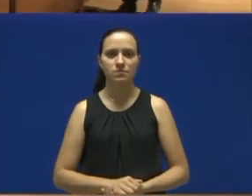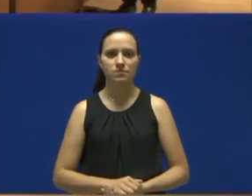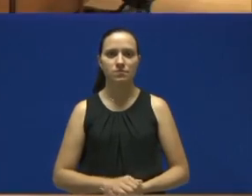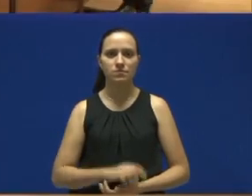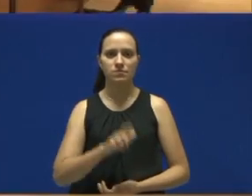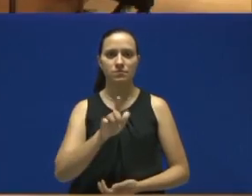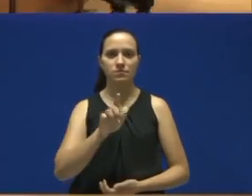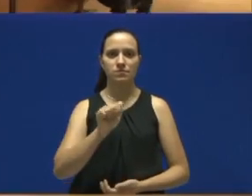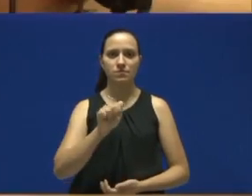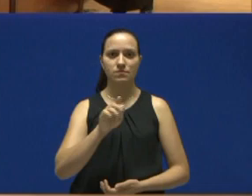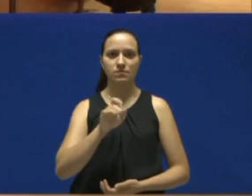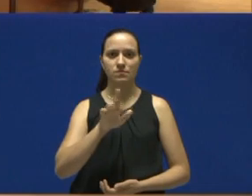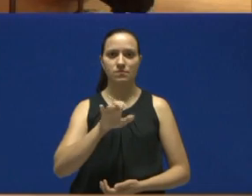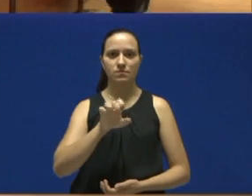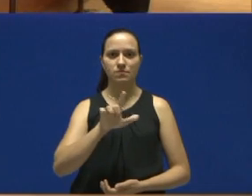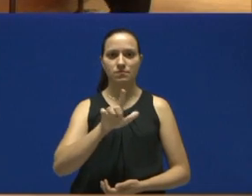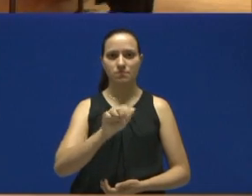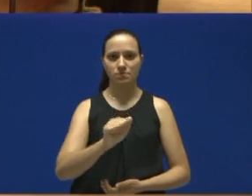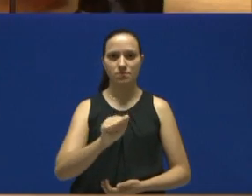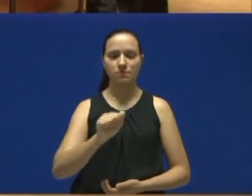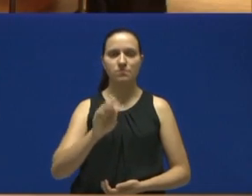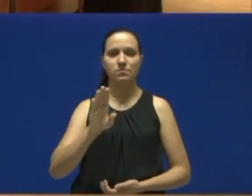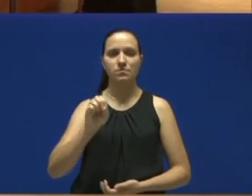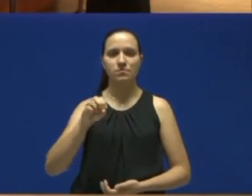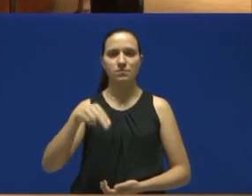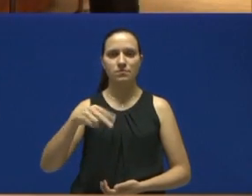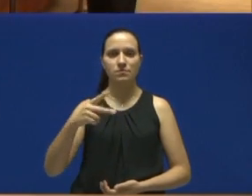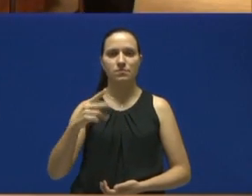gabriela bom tempo lá baixe